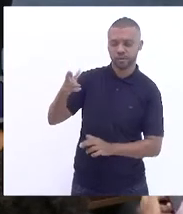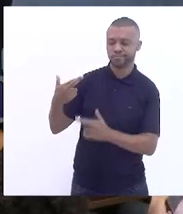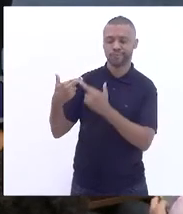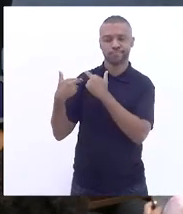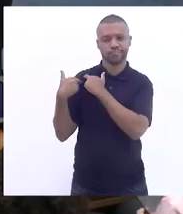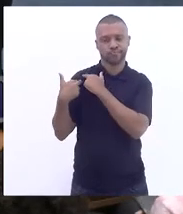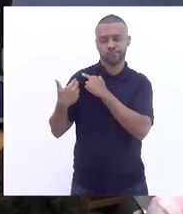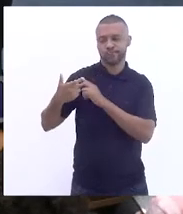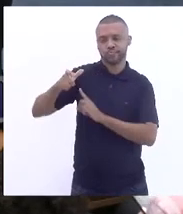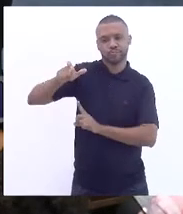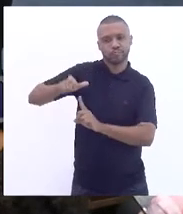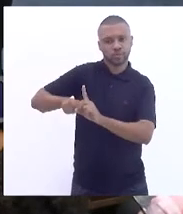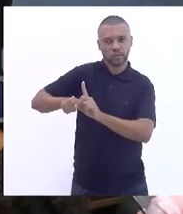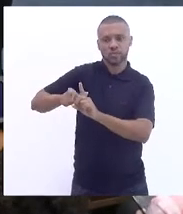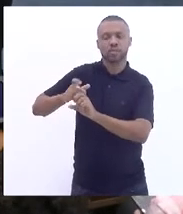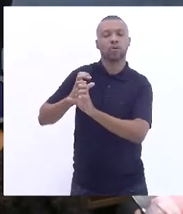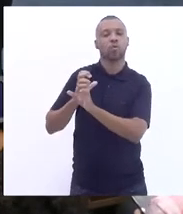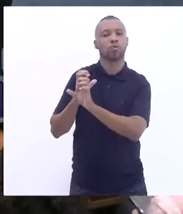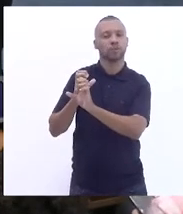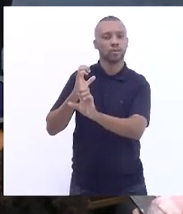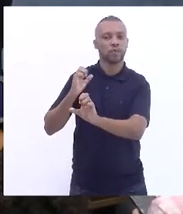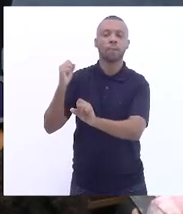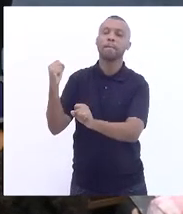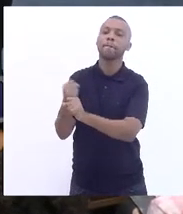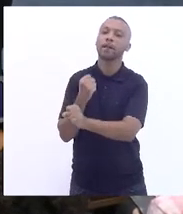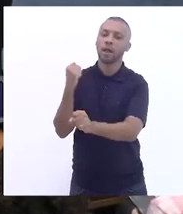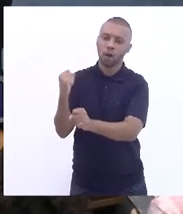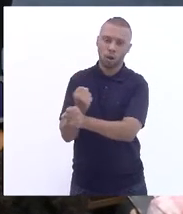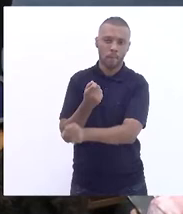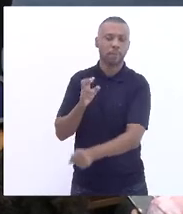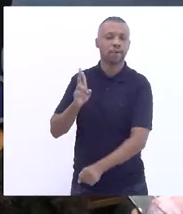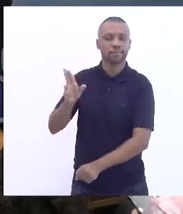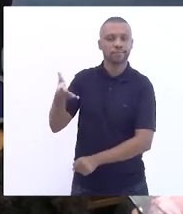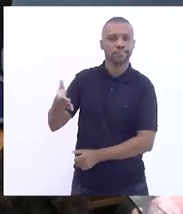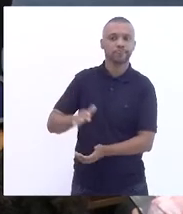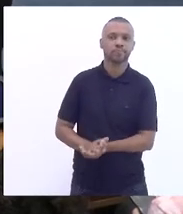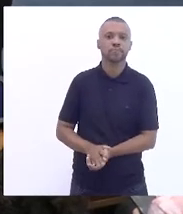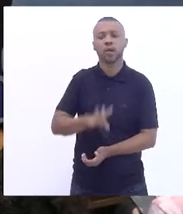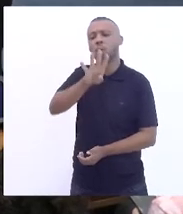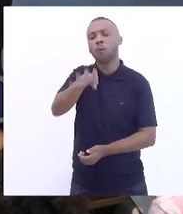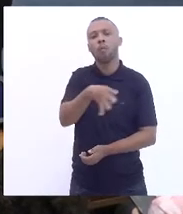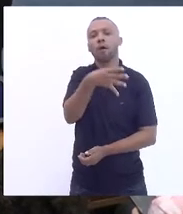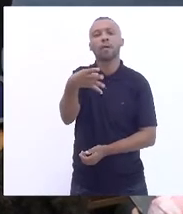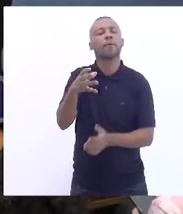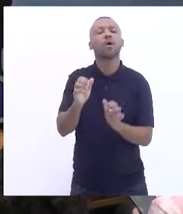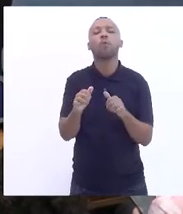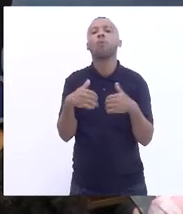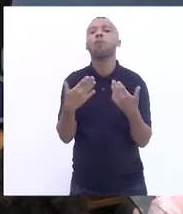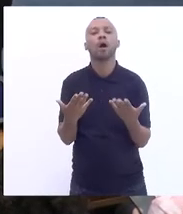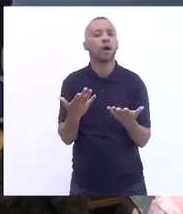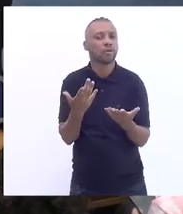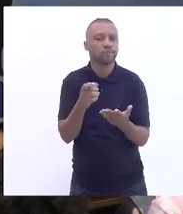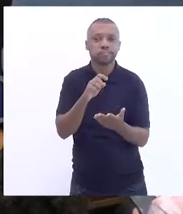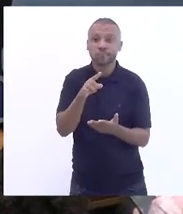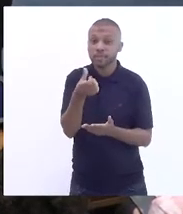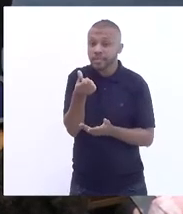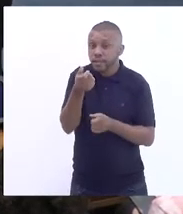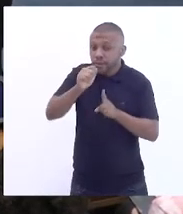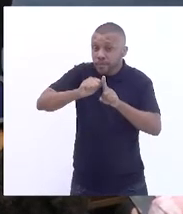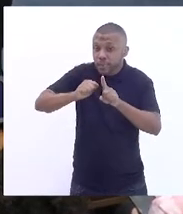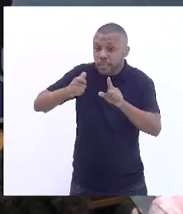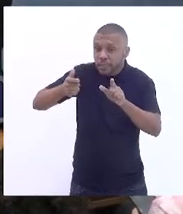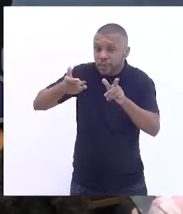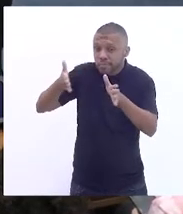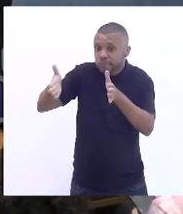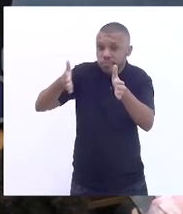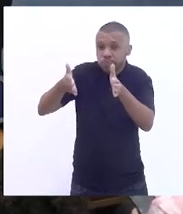De quem é o responde Engenheiro responsável pela obra e qual é o cronograma porque são seis meses praticamente